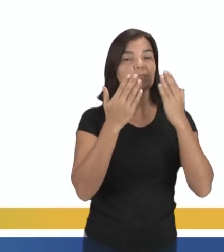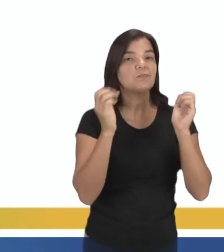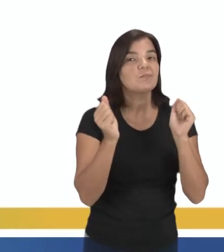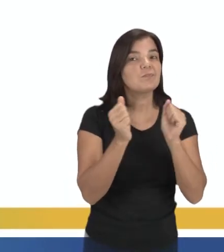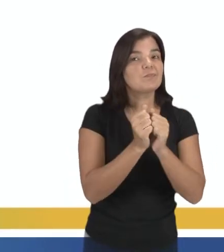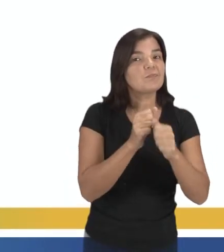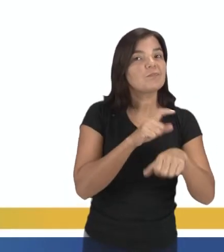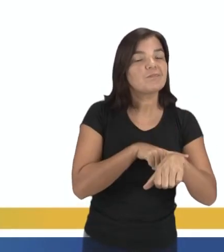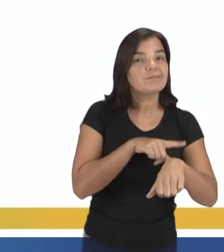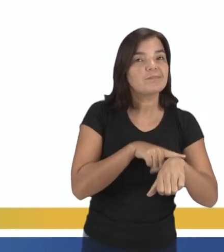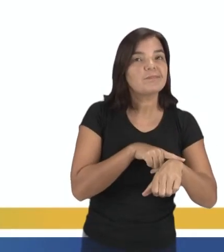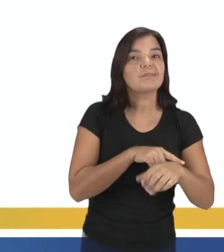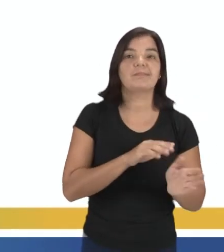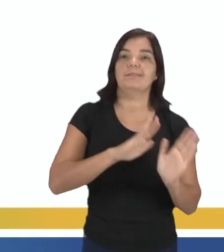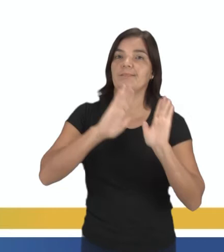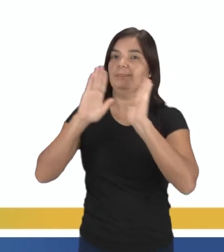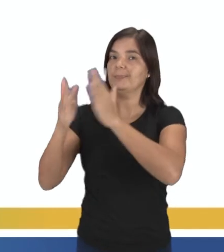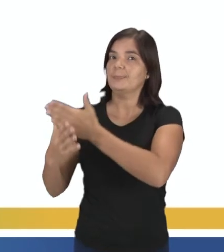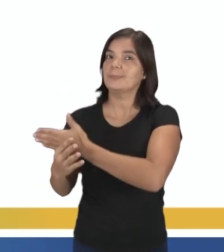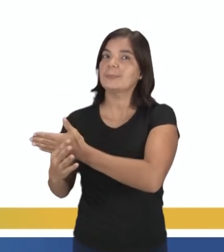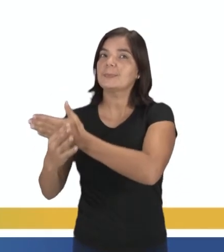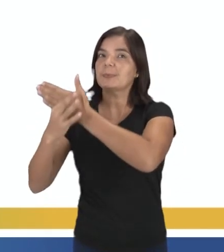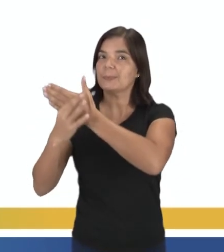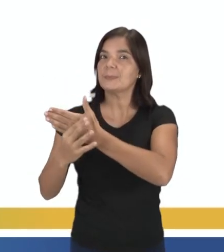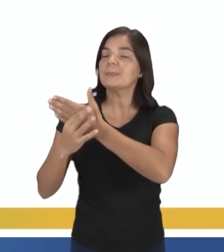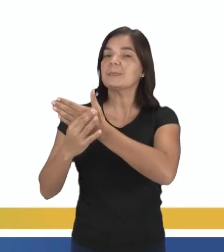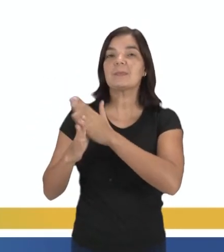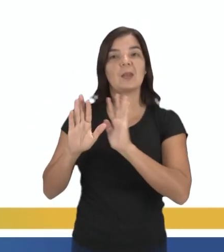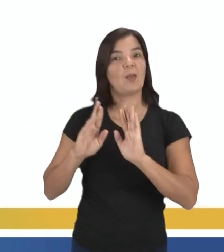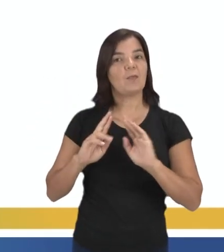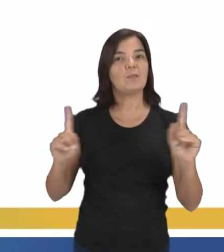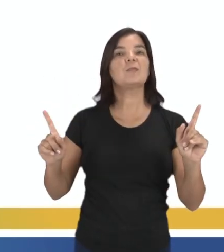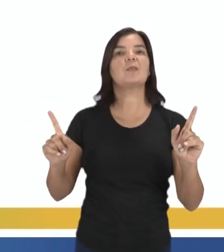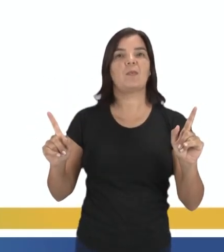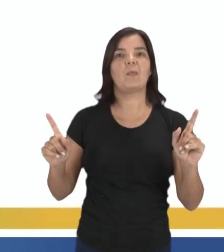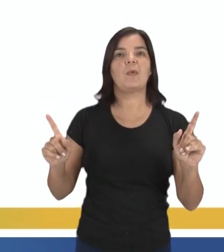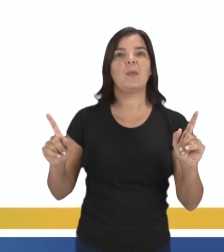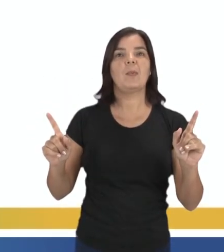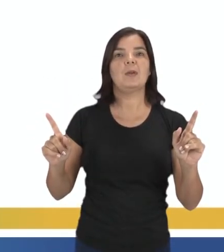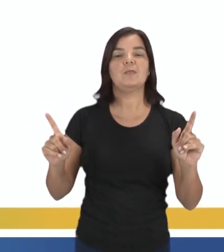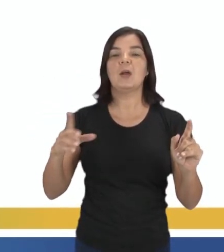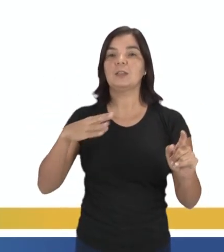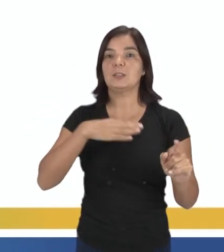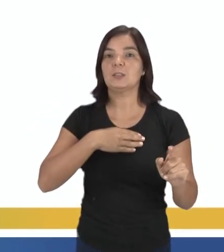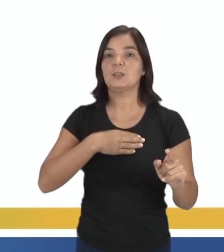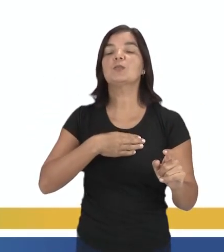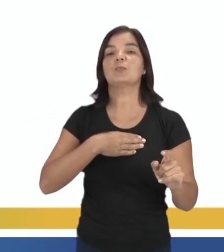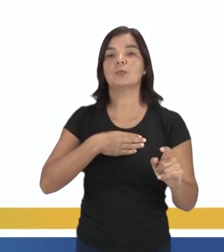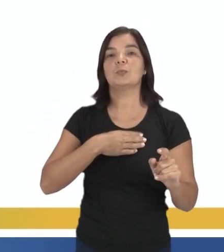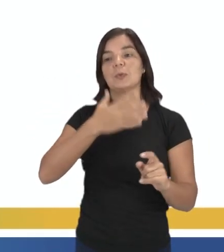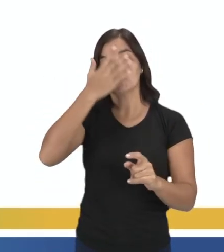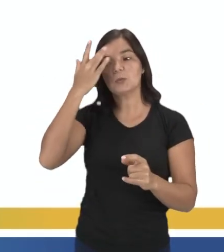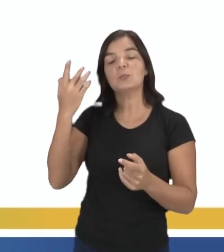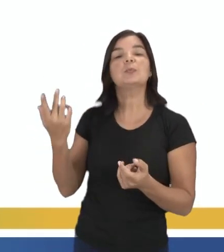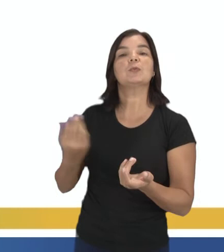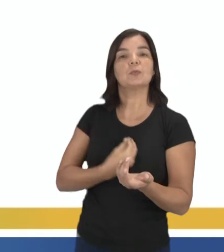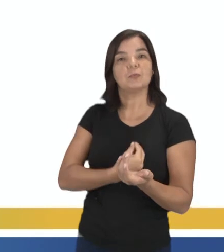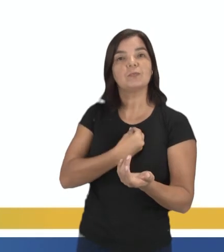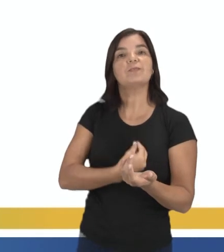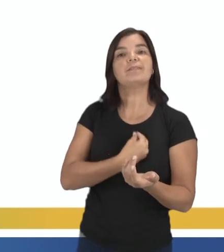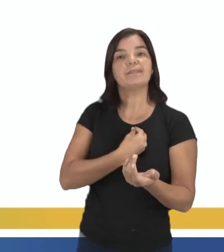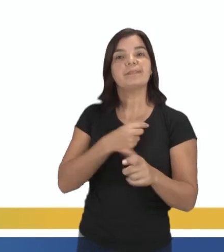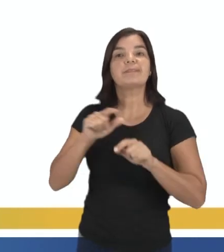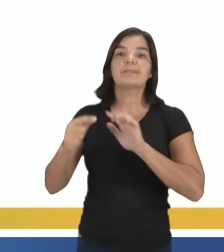junto com o cronológico. E agora não. Ela é estabelecida através de ações dos personagens